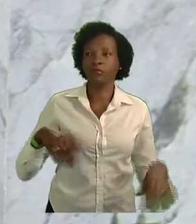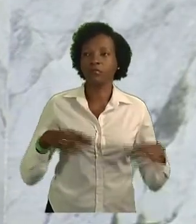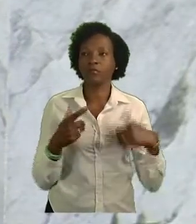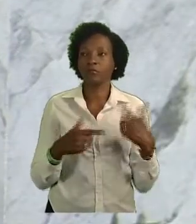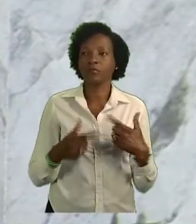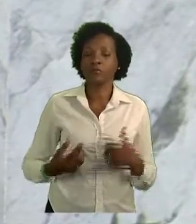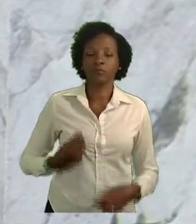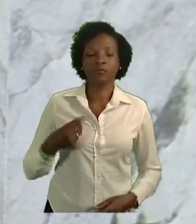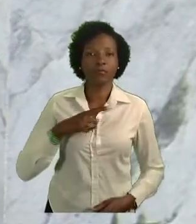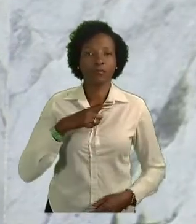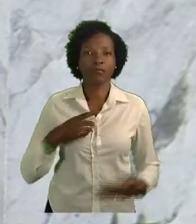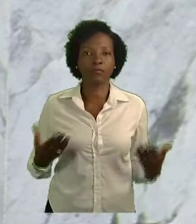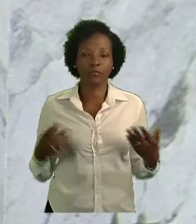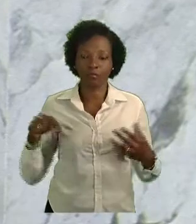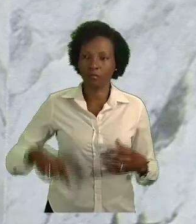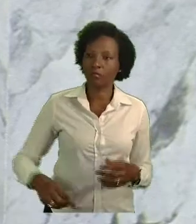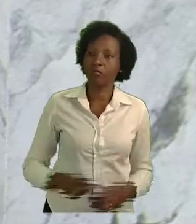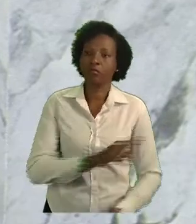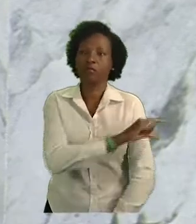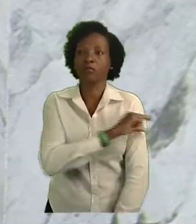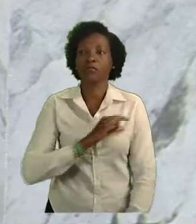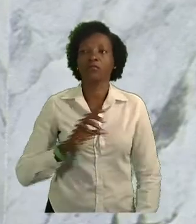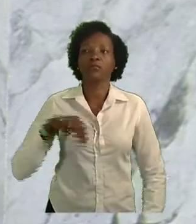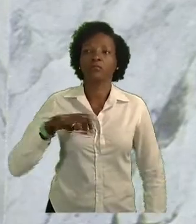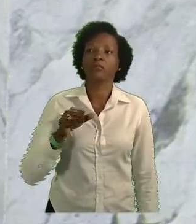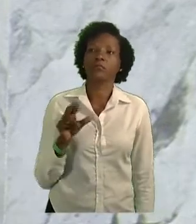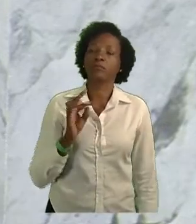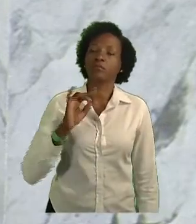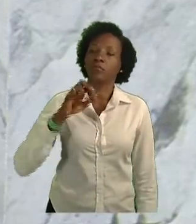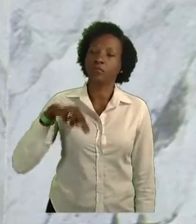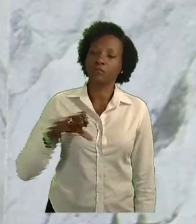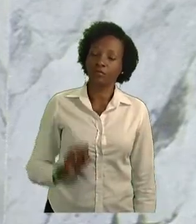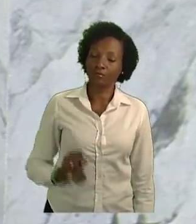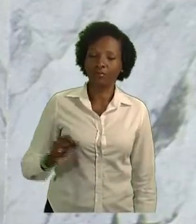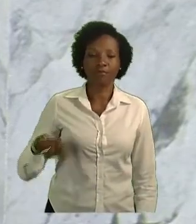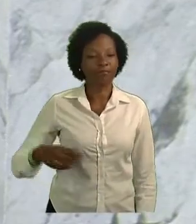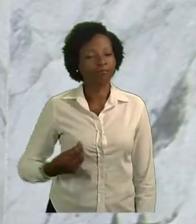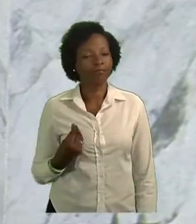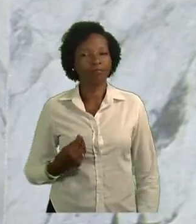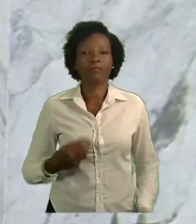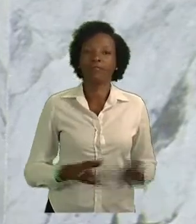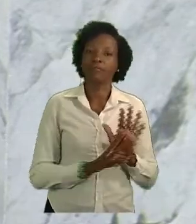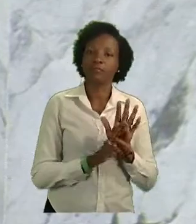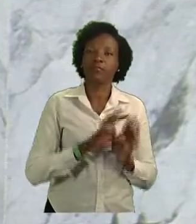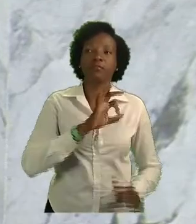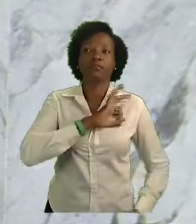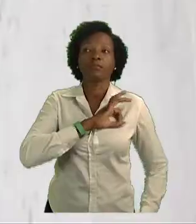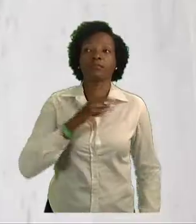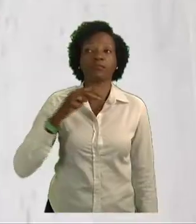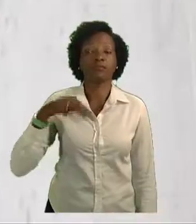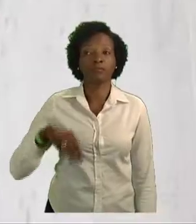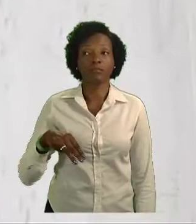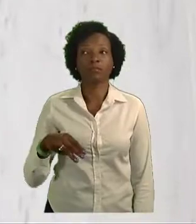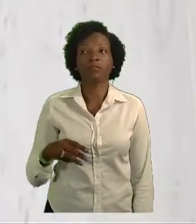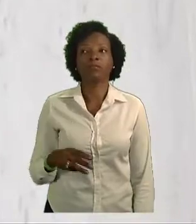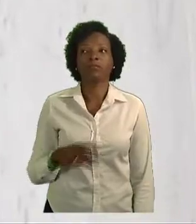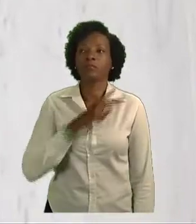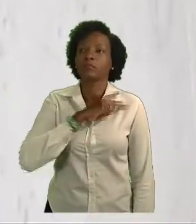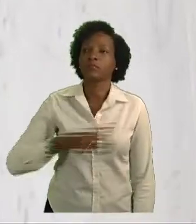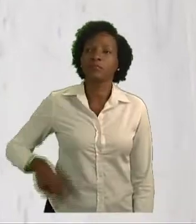senhor sargento martins aqui presente representando a nossa polícia militar senhora